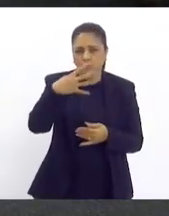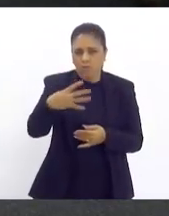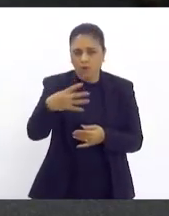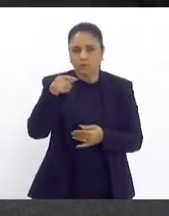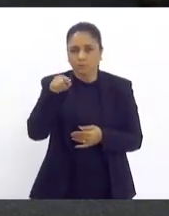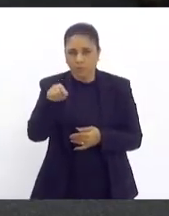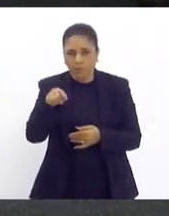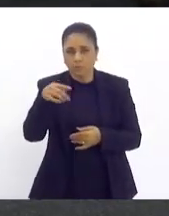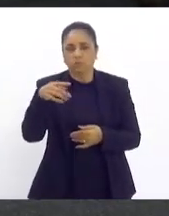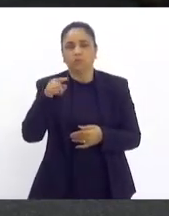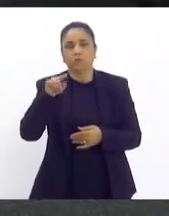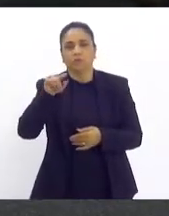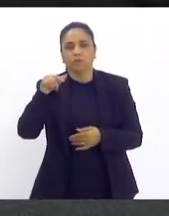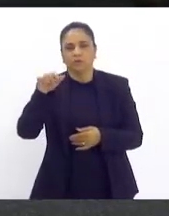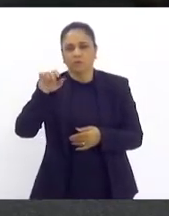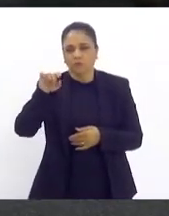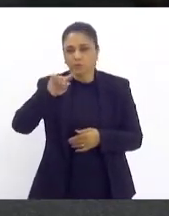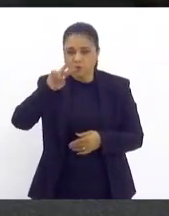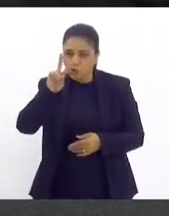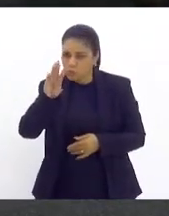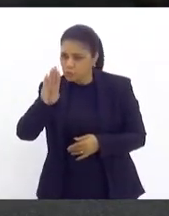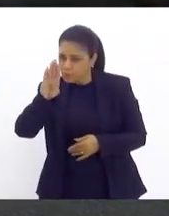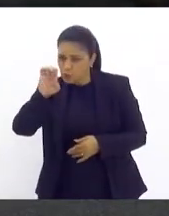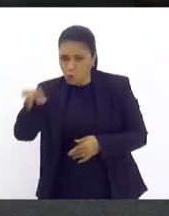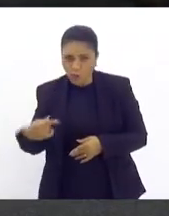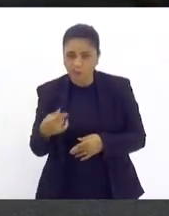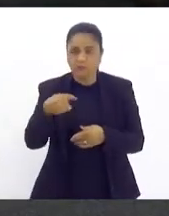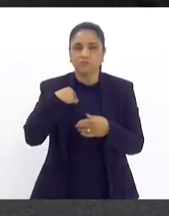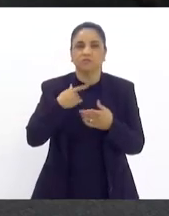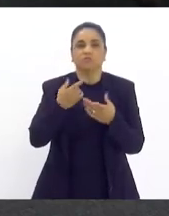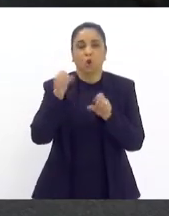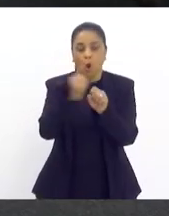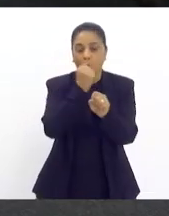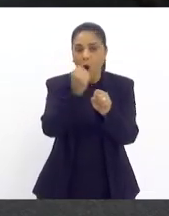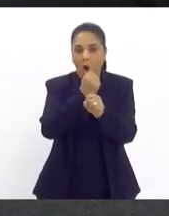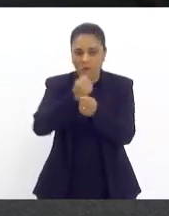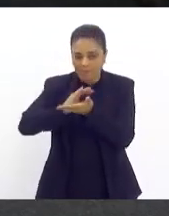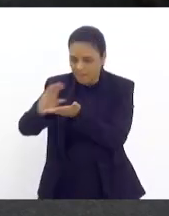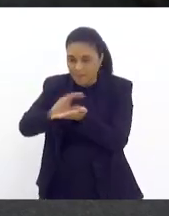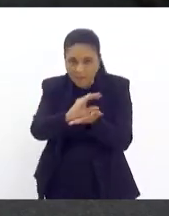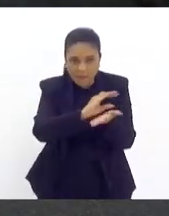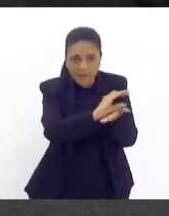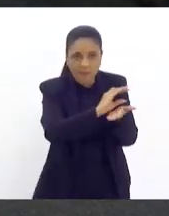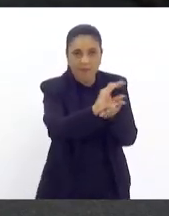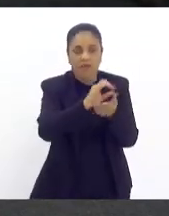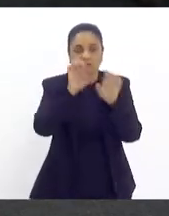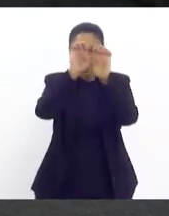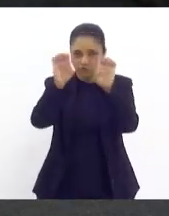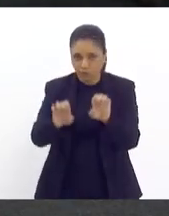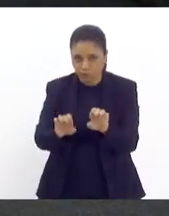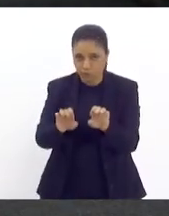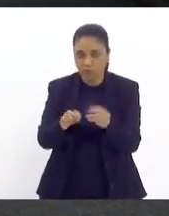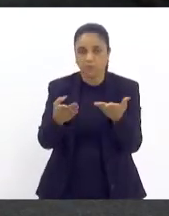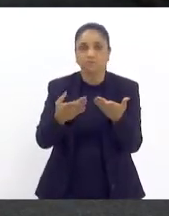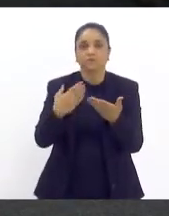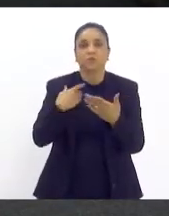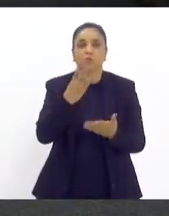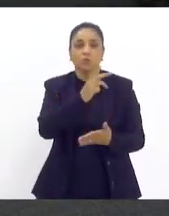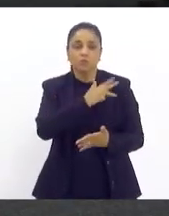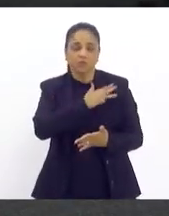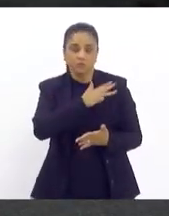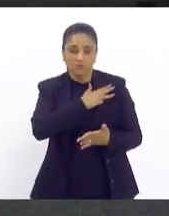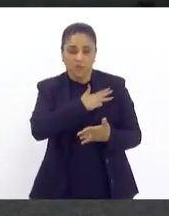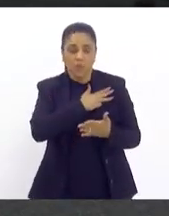usados para cuxar o funcionamento dos camping e obras de infraestrutura então desde o início do governo Lula